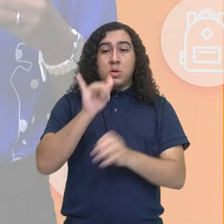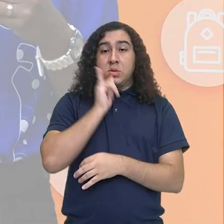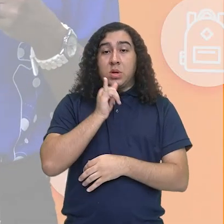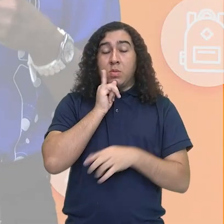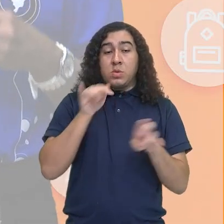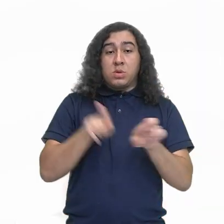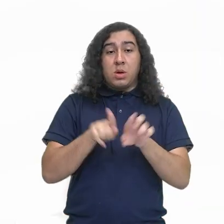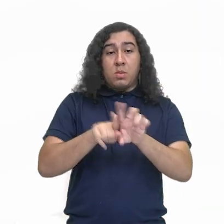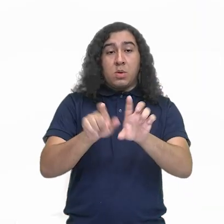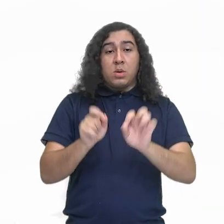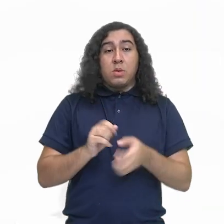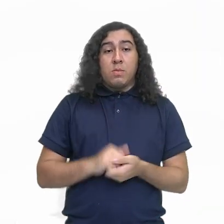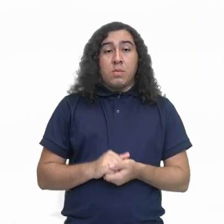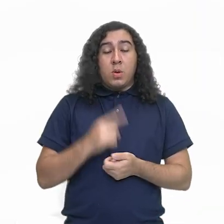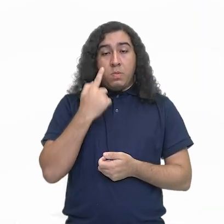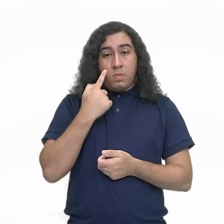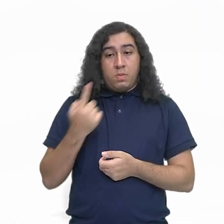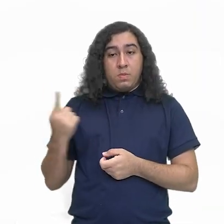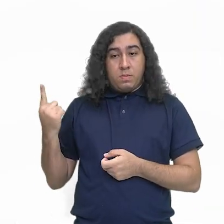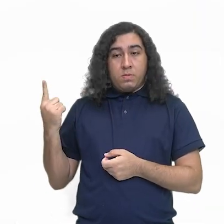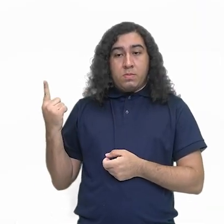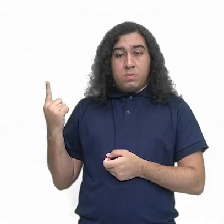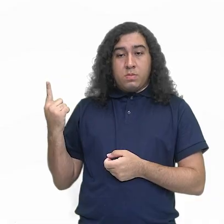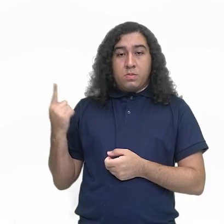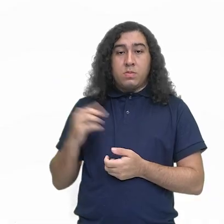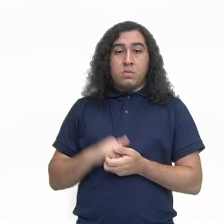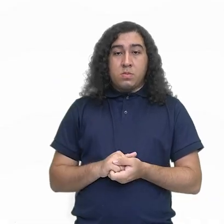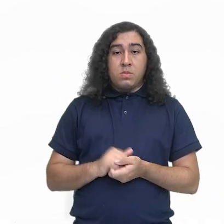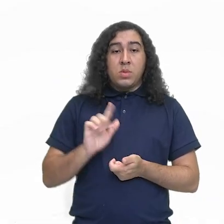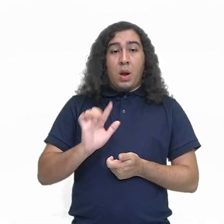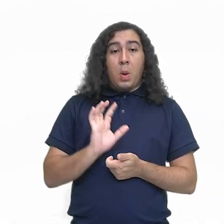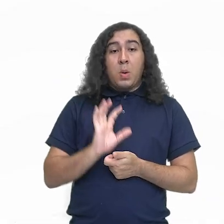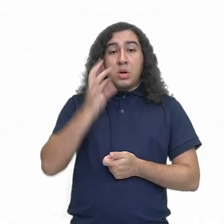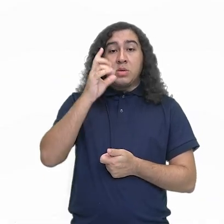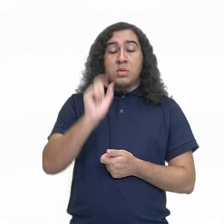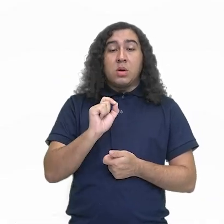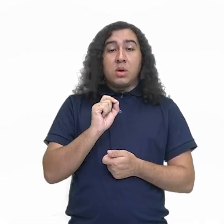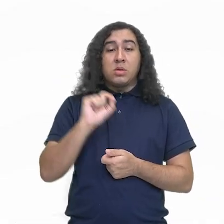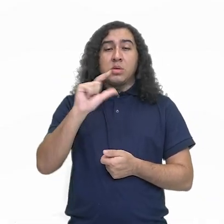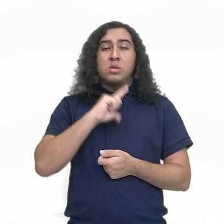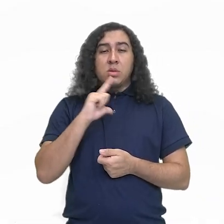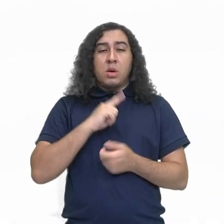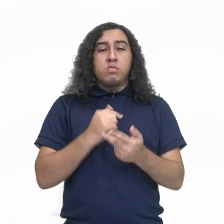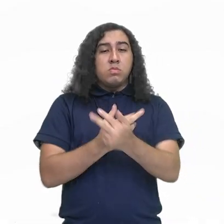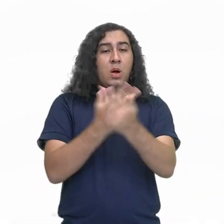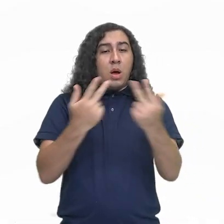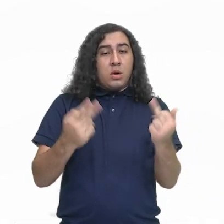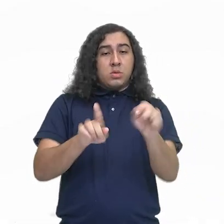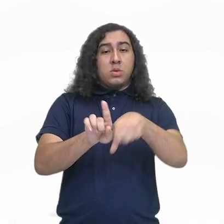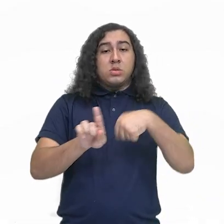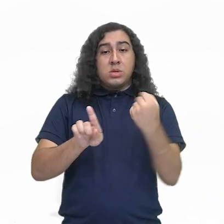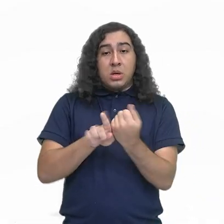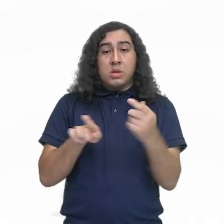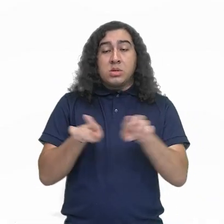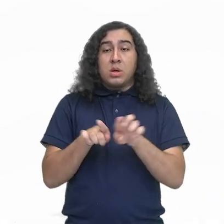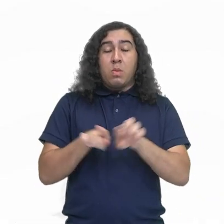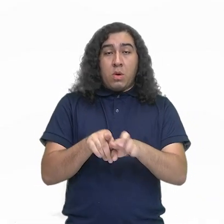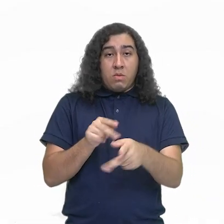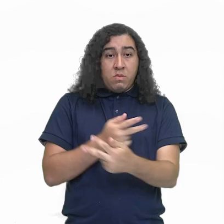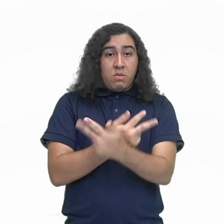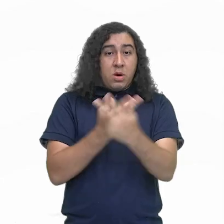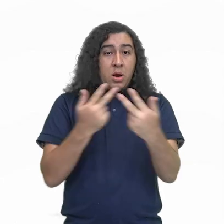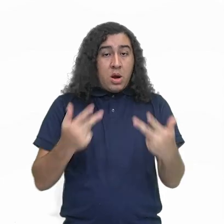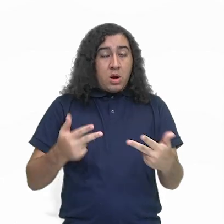exemplos dos ritos de passagem. São ritos que acontecem nas diversas sociedades em